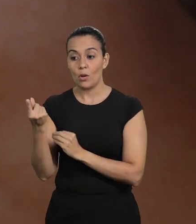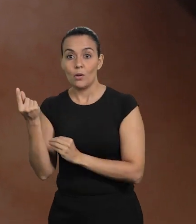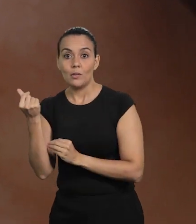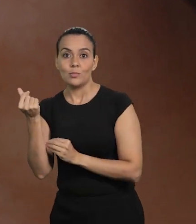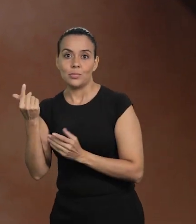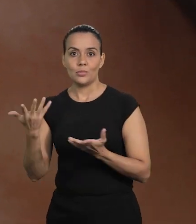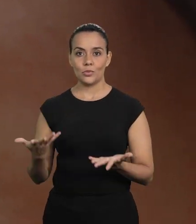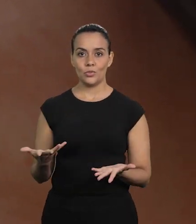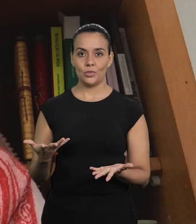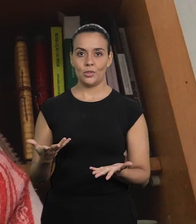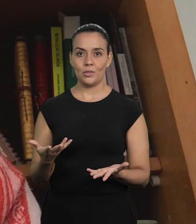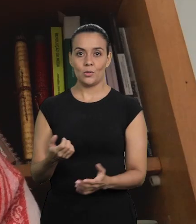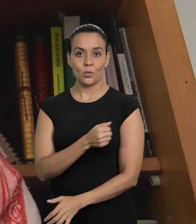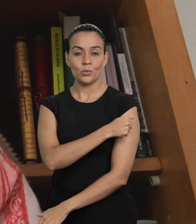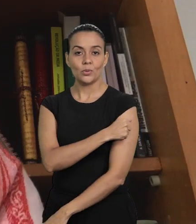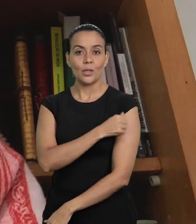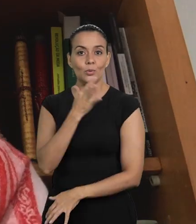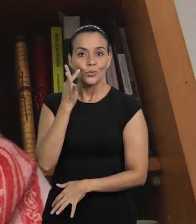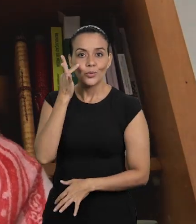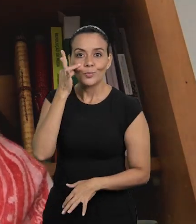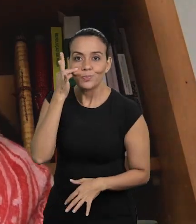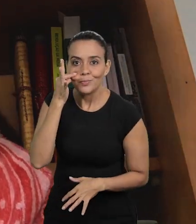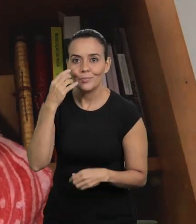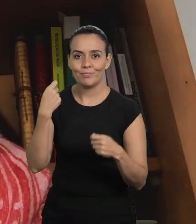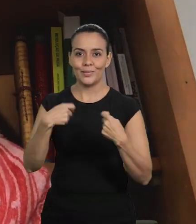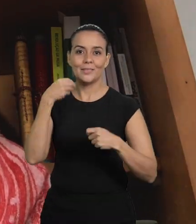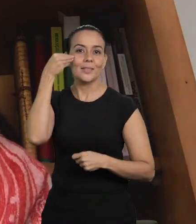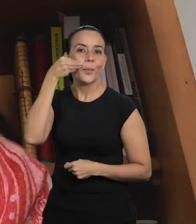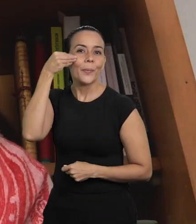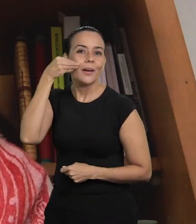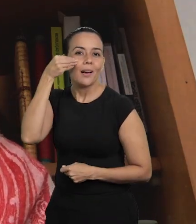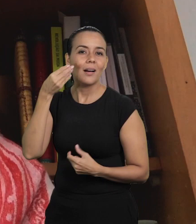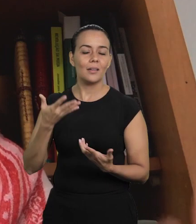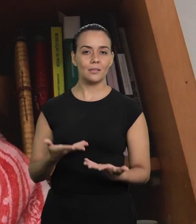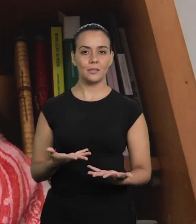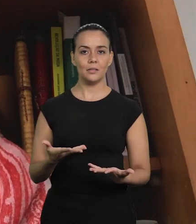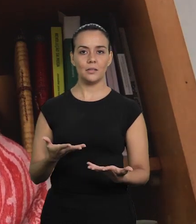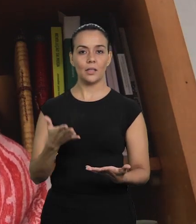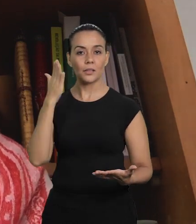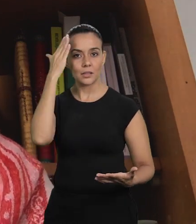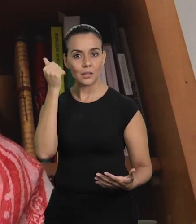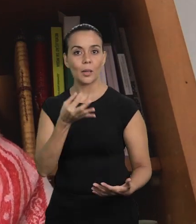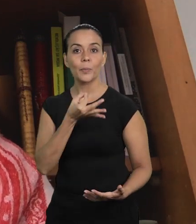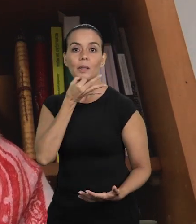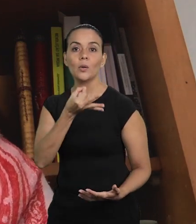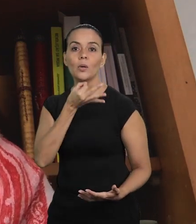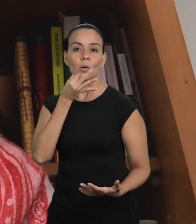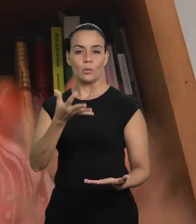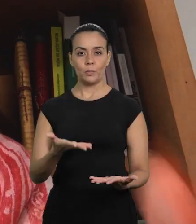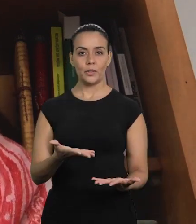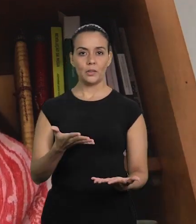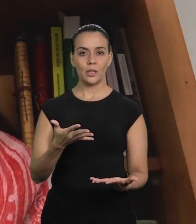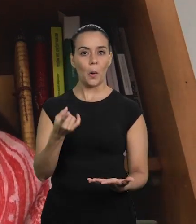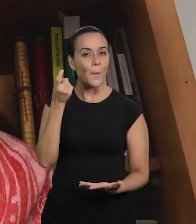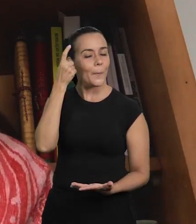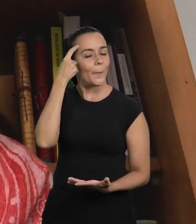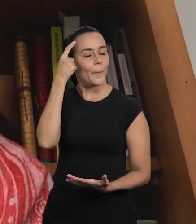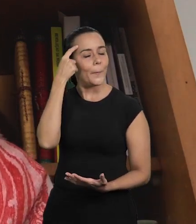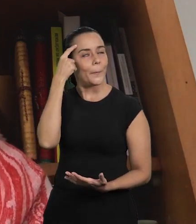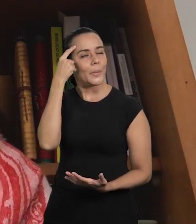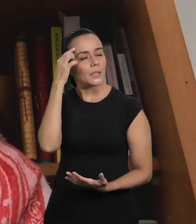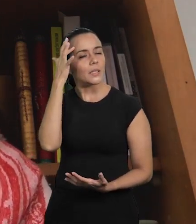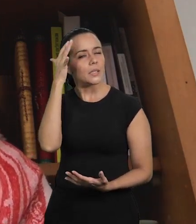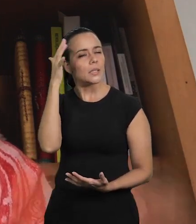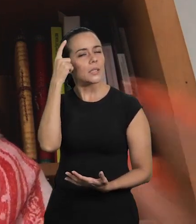esse espaço de experimentação e de se posicionarem, né? E de refletirem, para que, quando eles vão para o